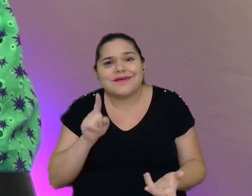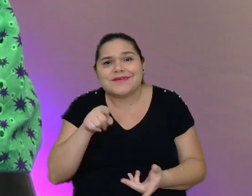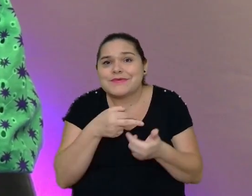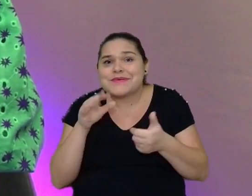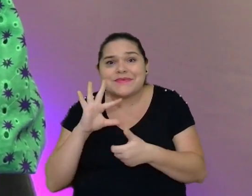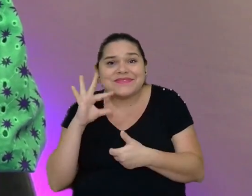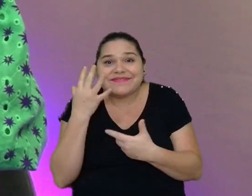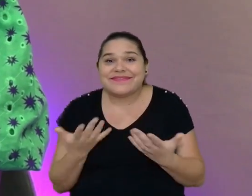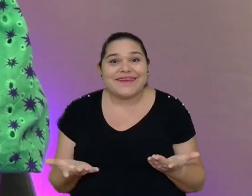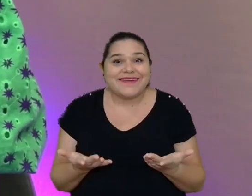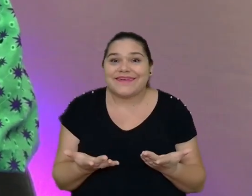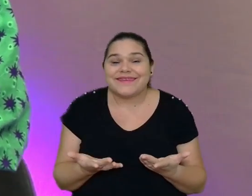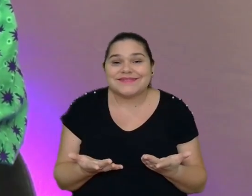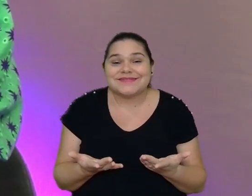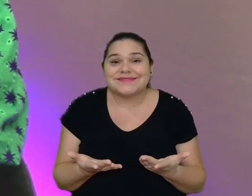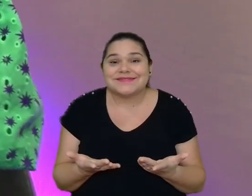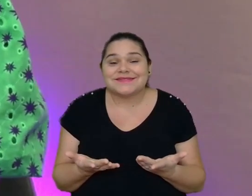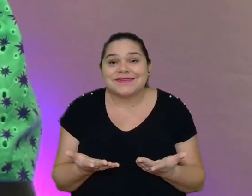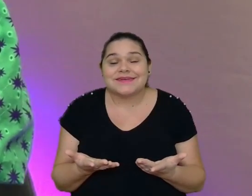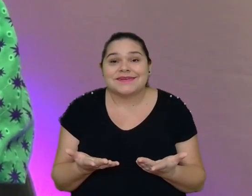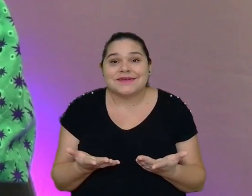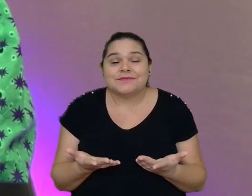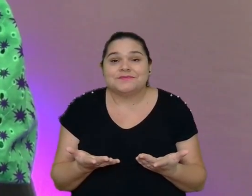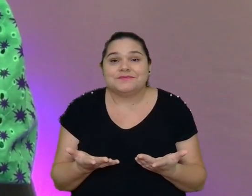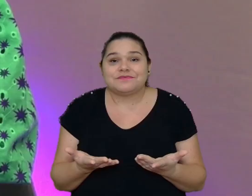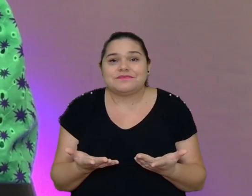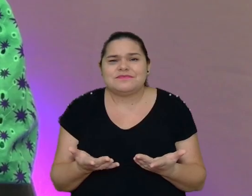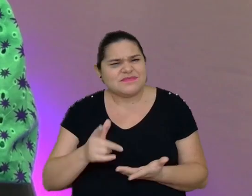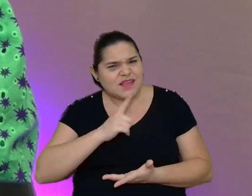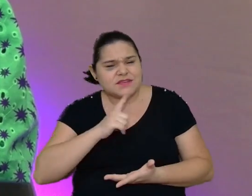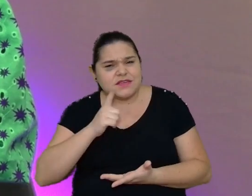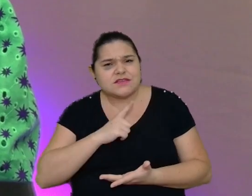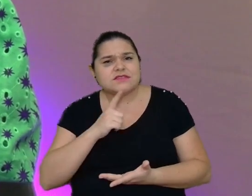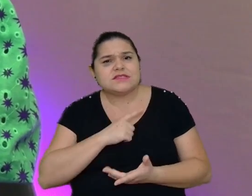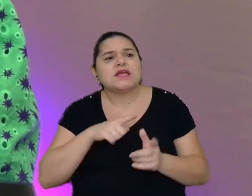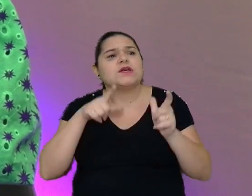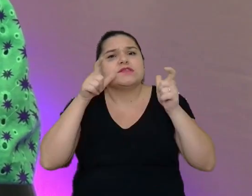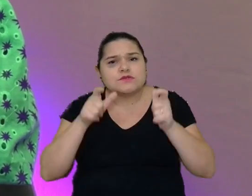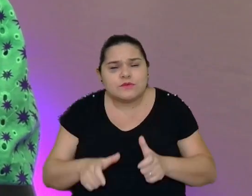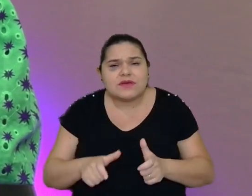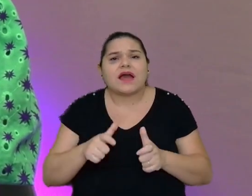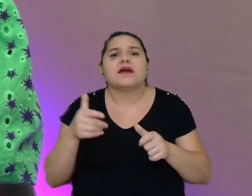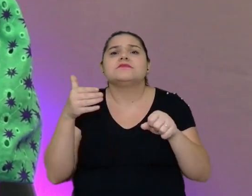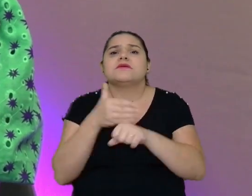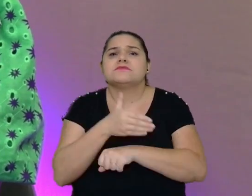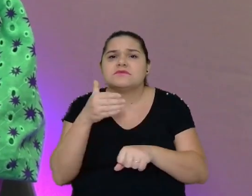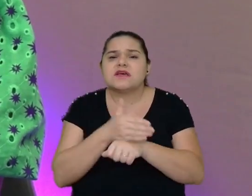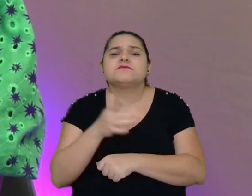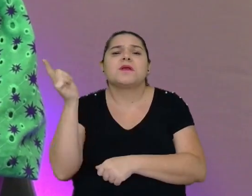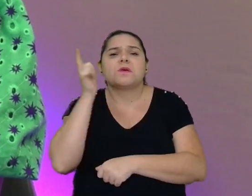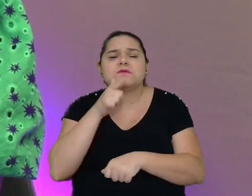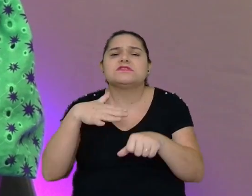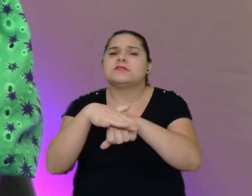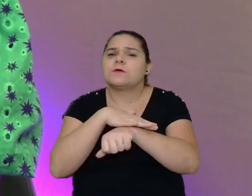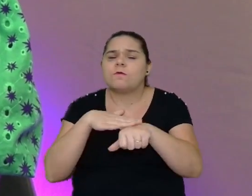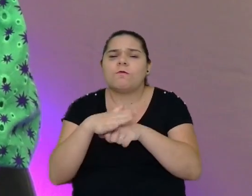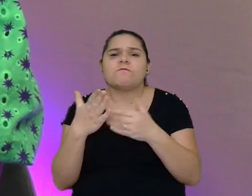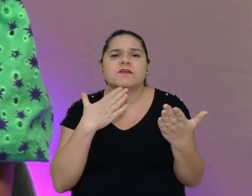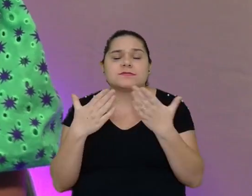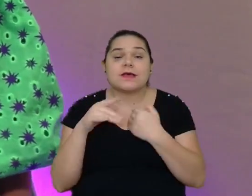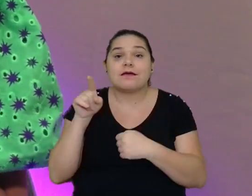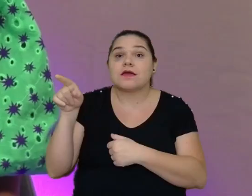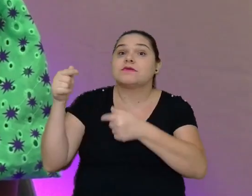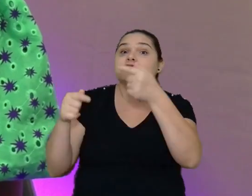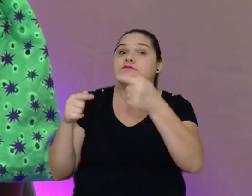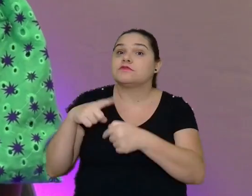Então, que a gente tem essas plataformas para falar sobre isso, é um debate que a gente leva hoje na FIU, porque